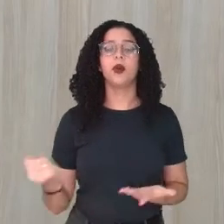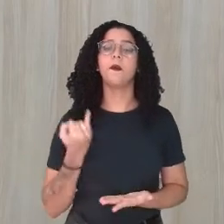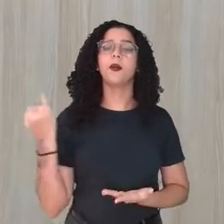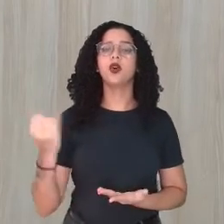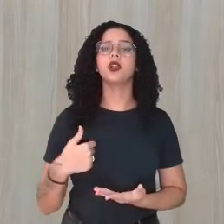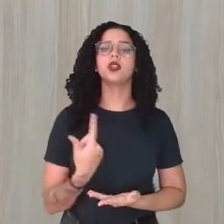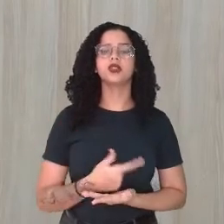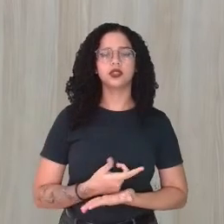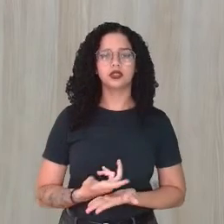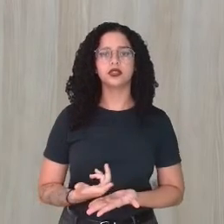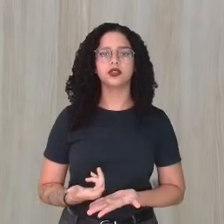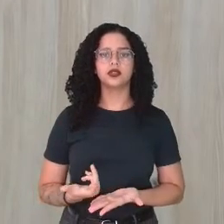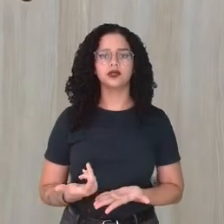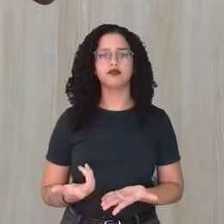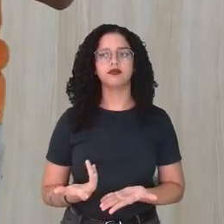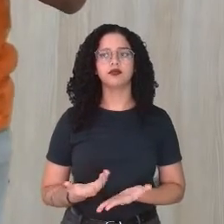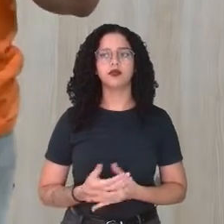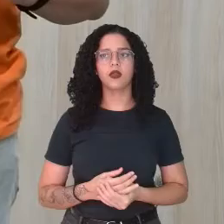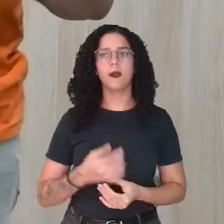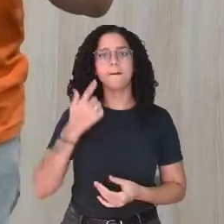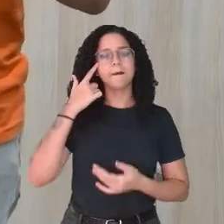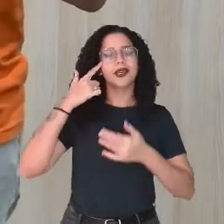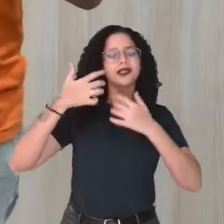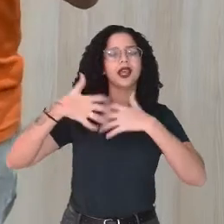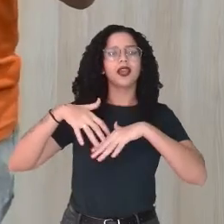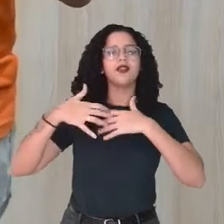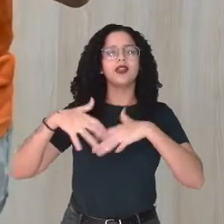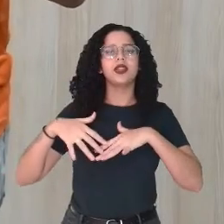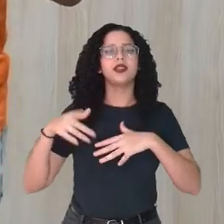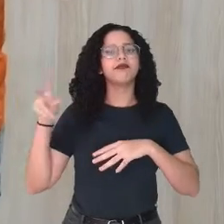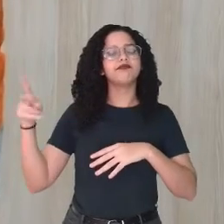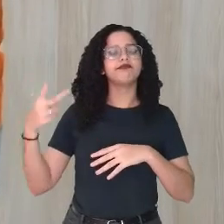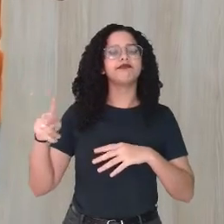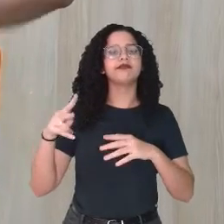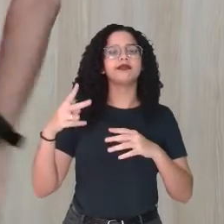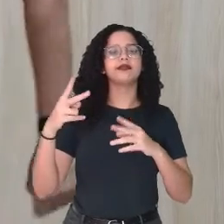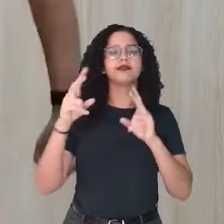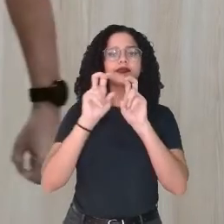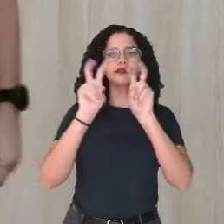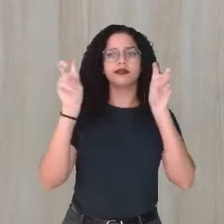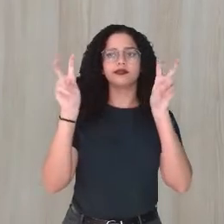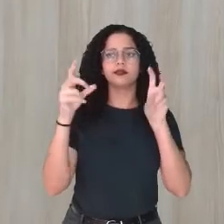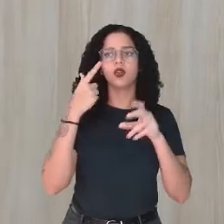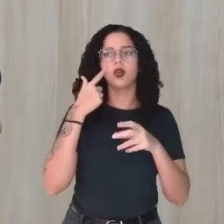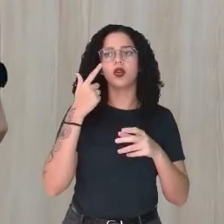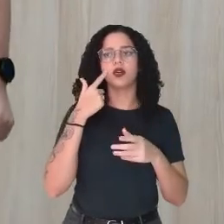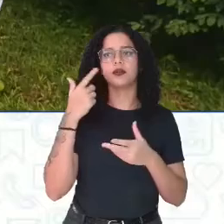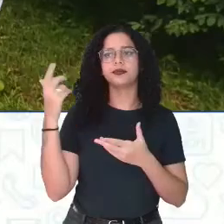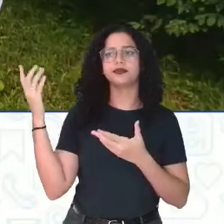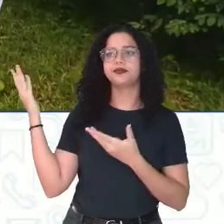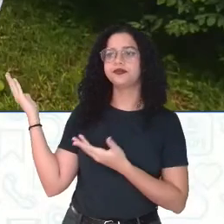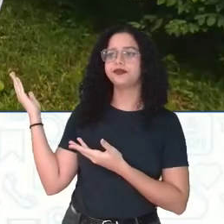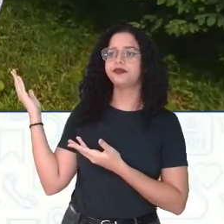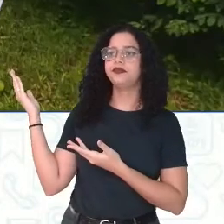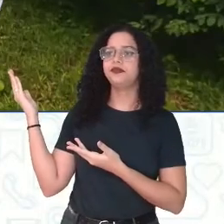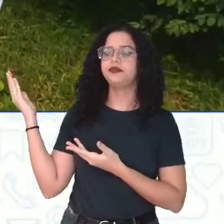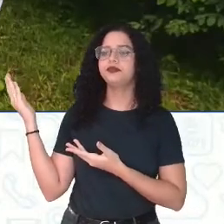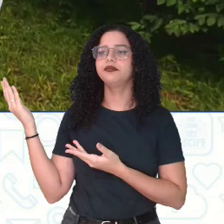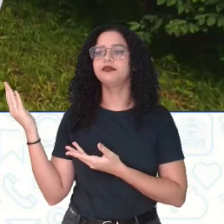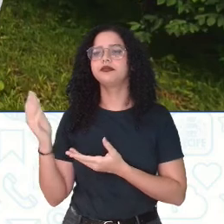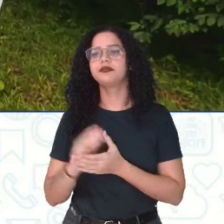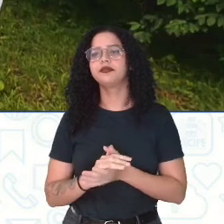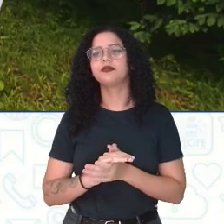aí a gente pensar e refletir nessa questão aí que está aí no texto em cima. Aí. Bota aí, Biripô, por favor. Tem assim, ó,